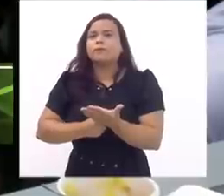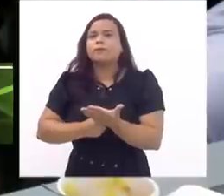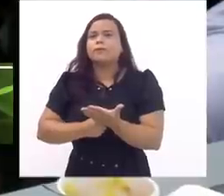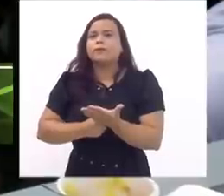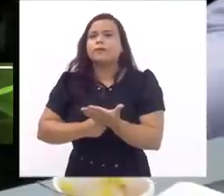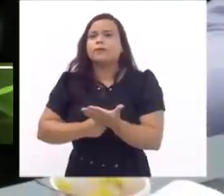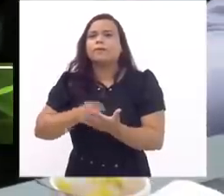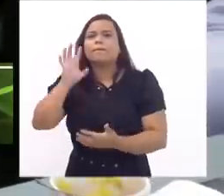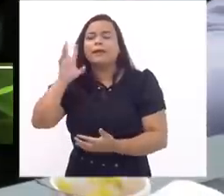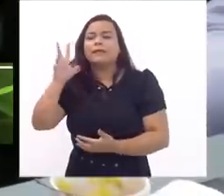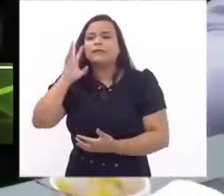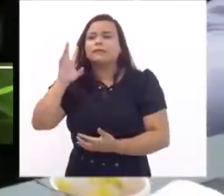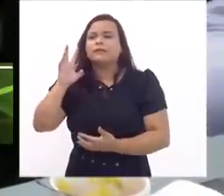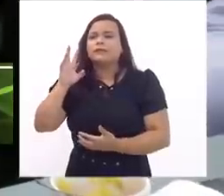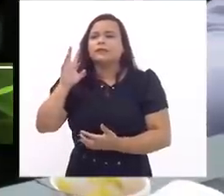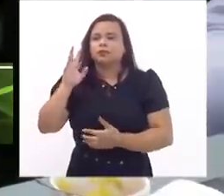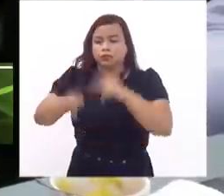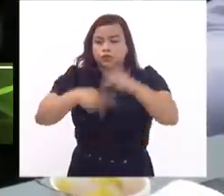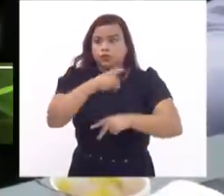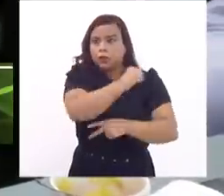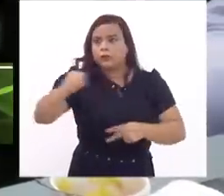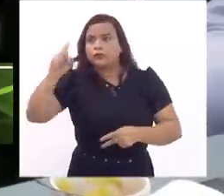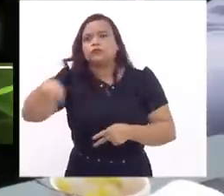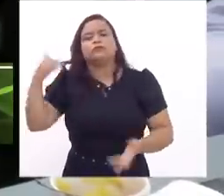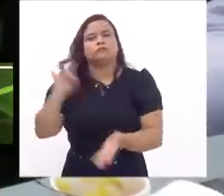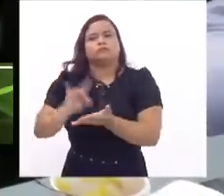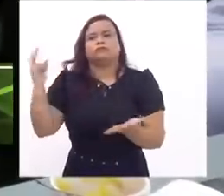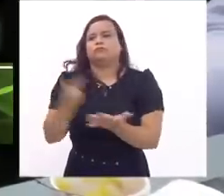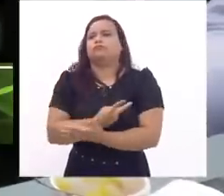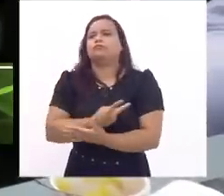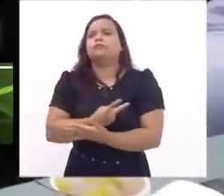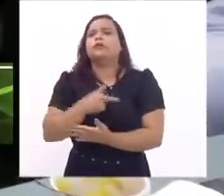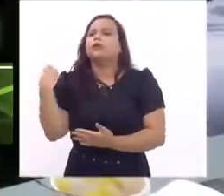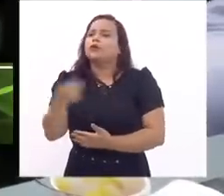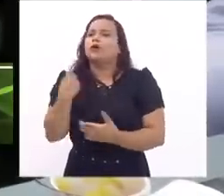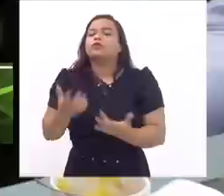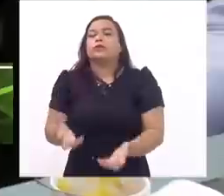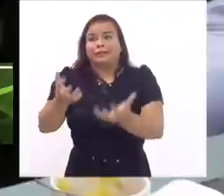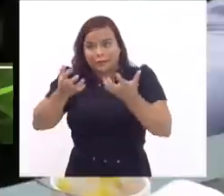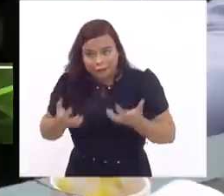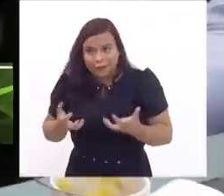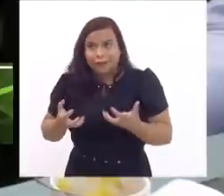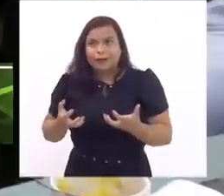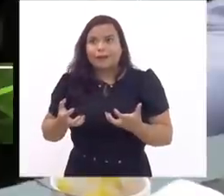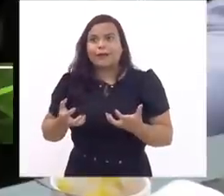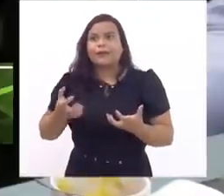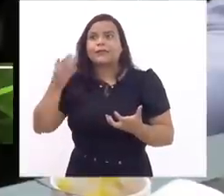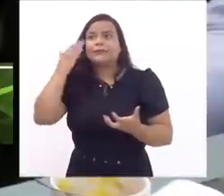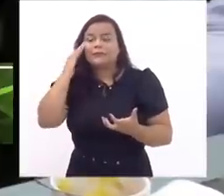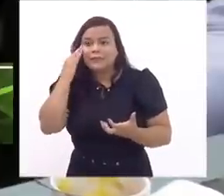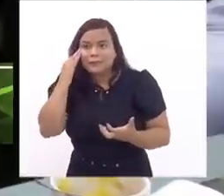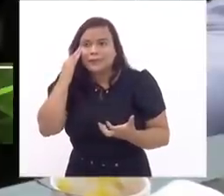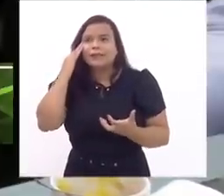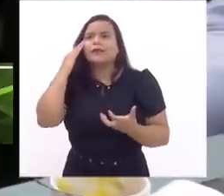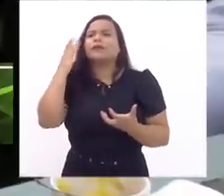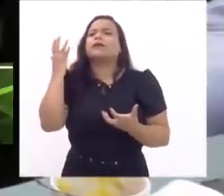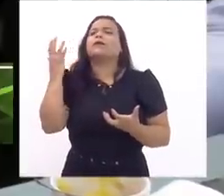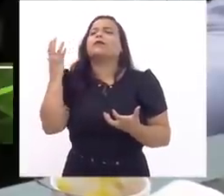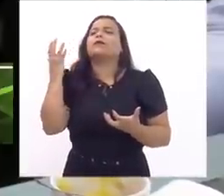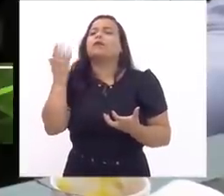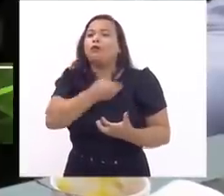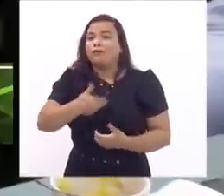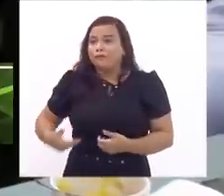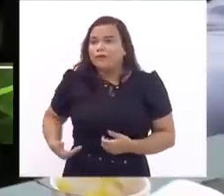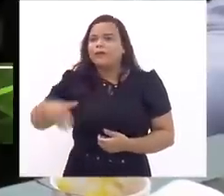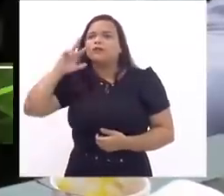genocídio é uma realidade. Então, a gente está querendo entender que o governo também é contra o genocídio, portanto, ter um